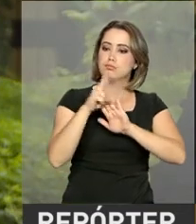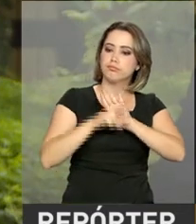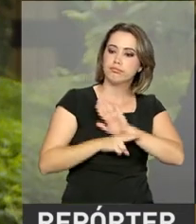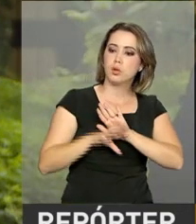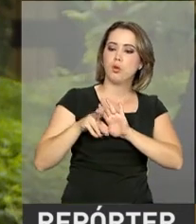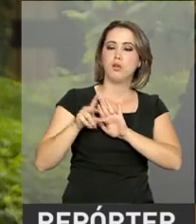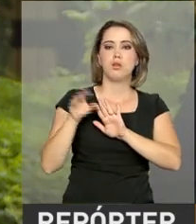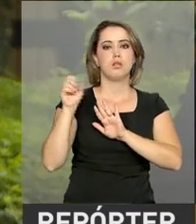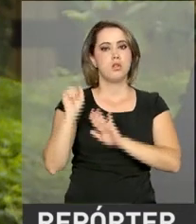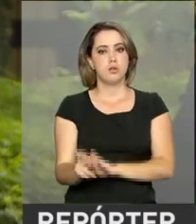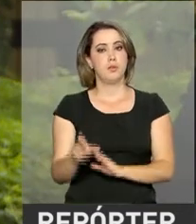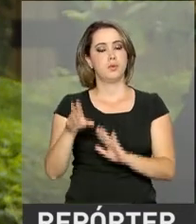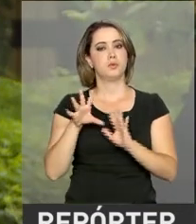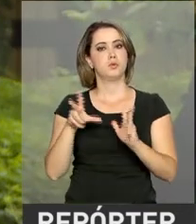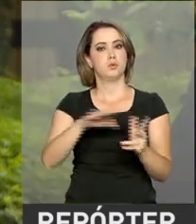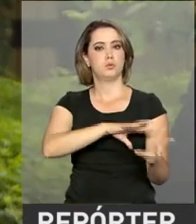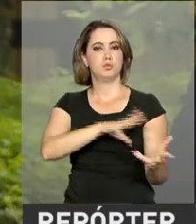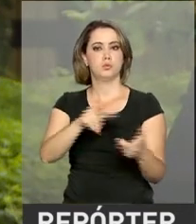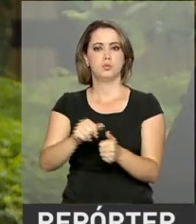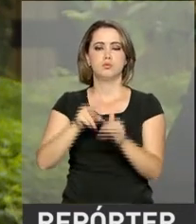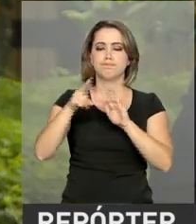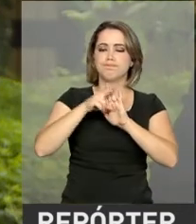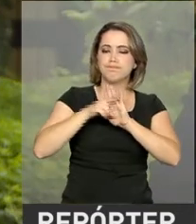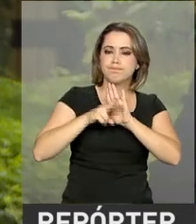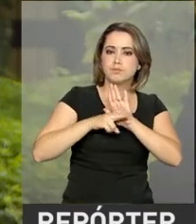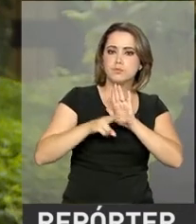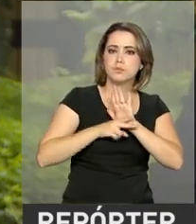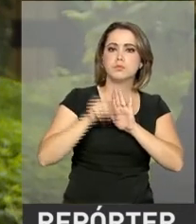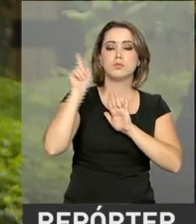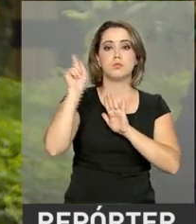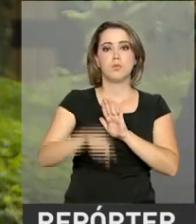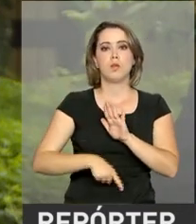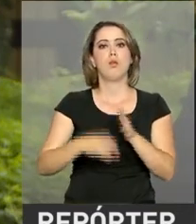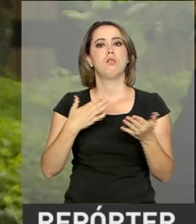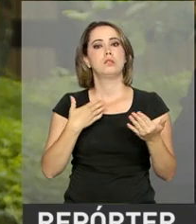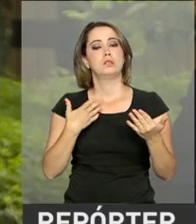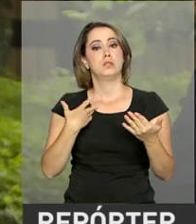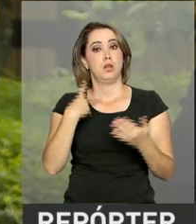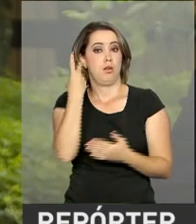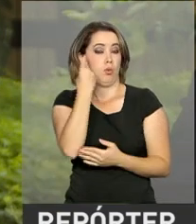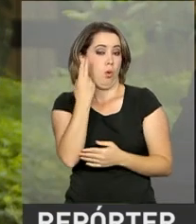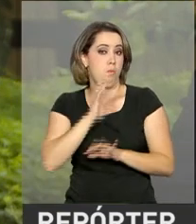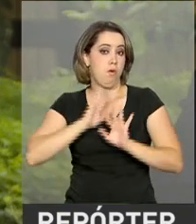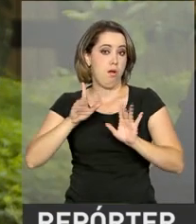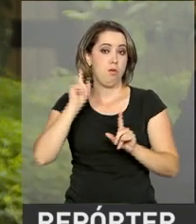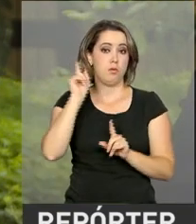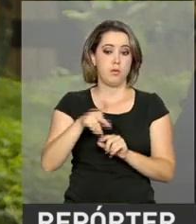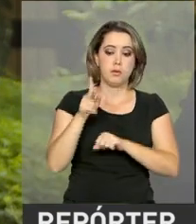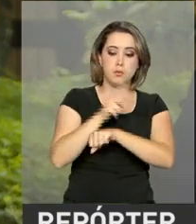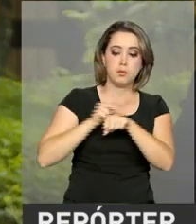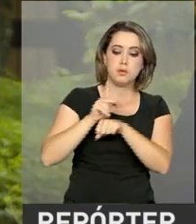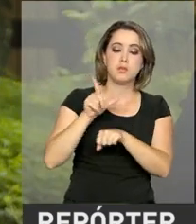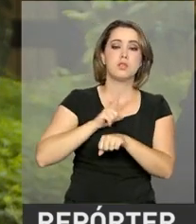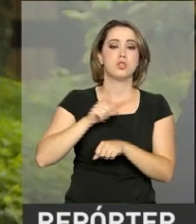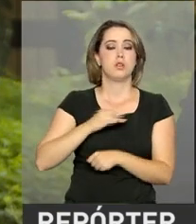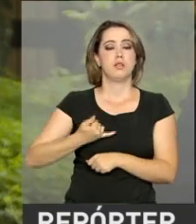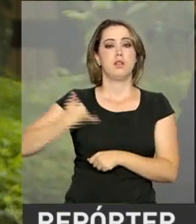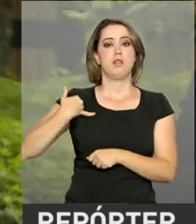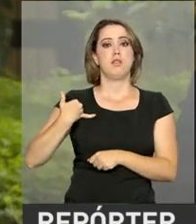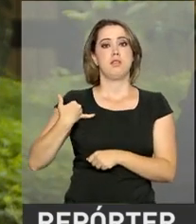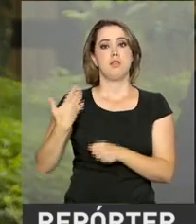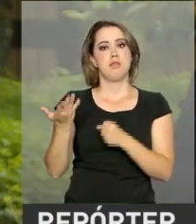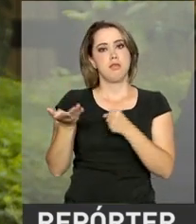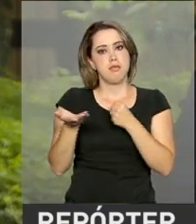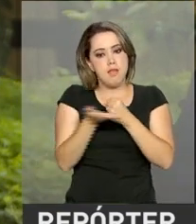todo. São várias medidas. A medida provavelmente mais comum é que países que já têm idade mínima